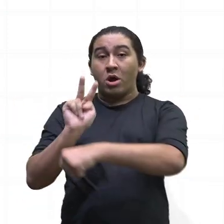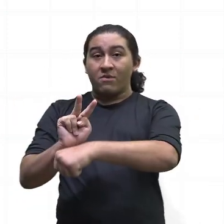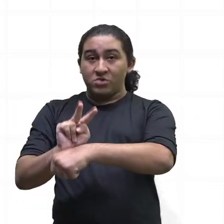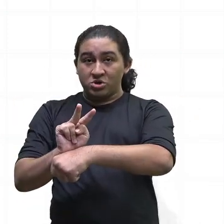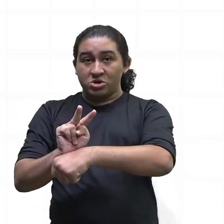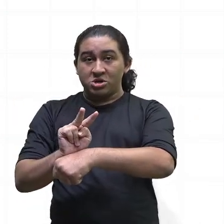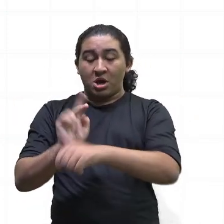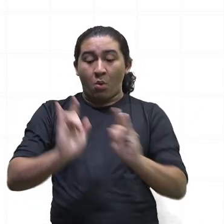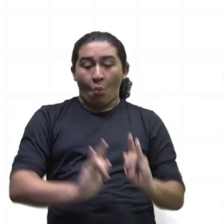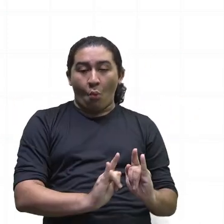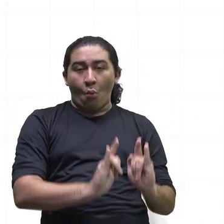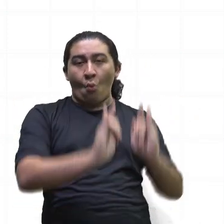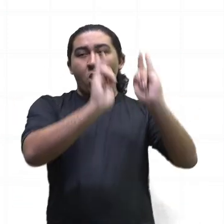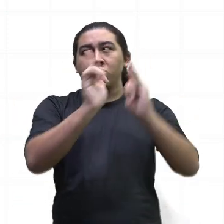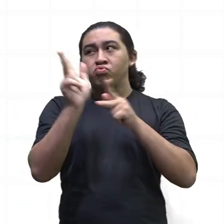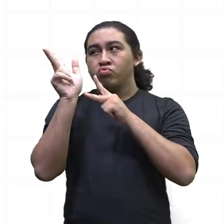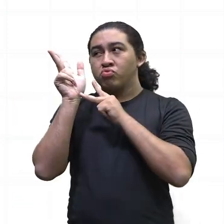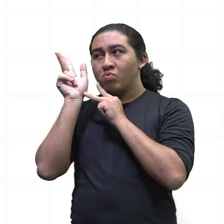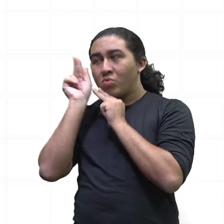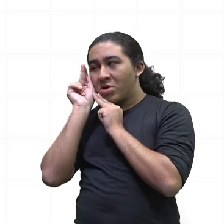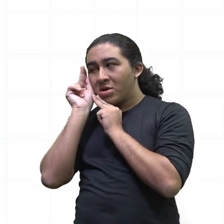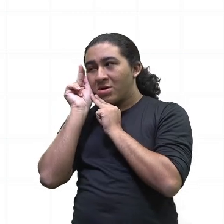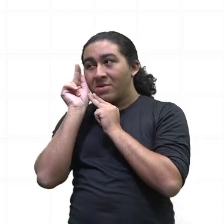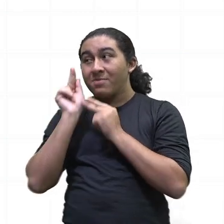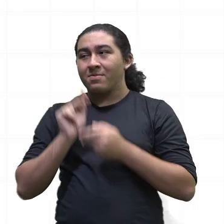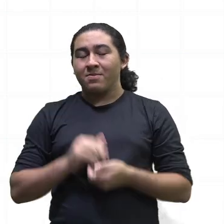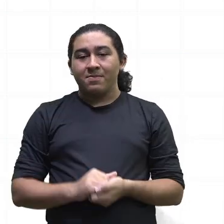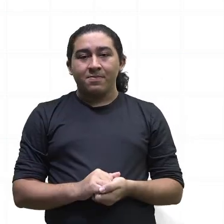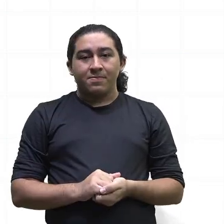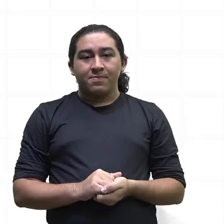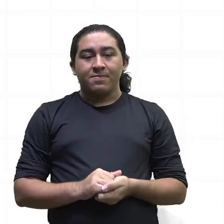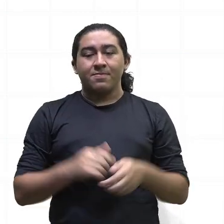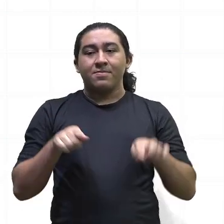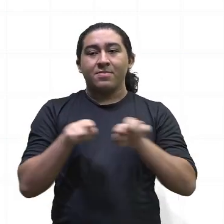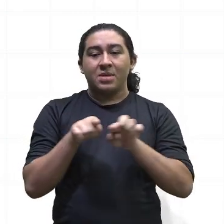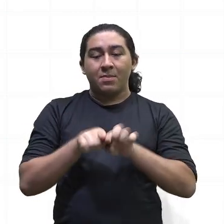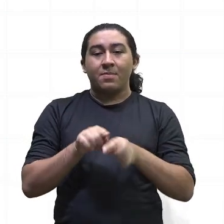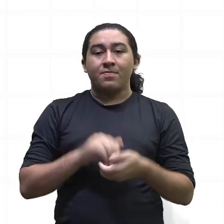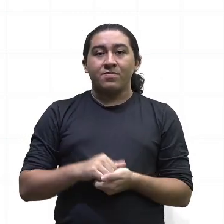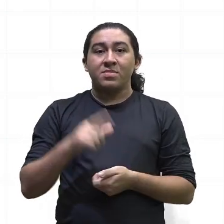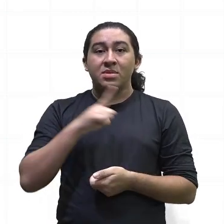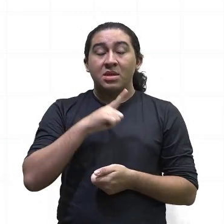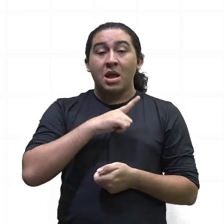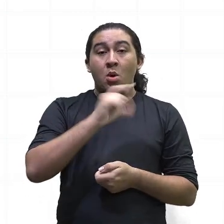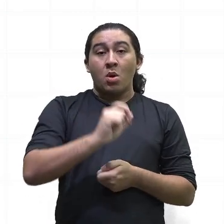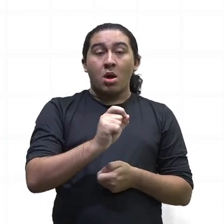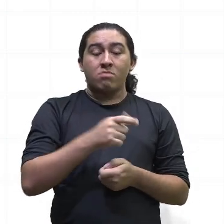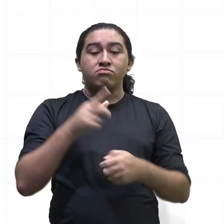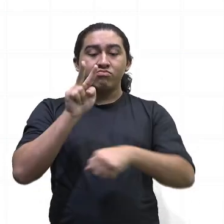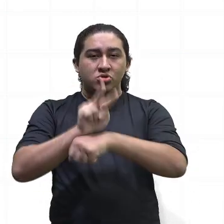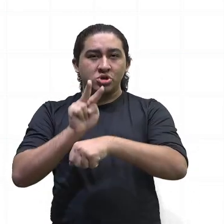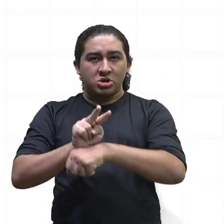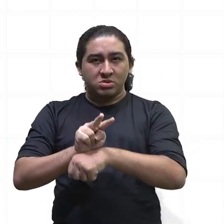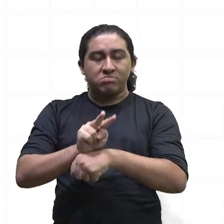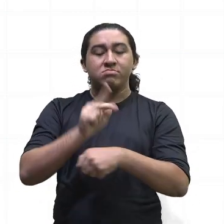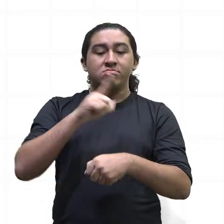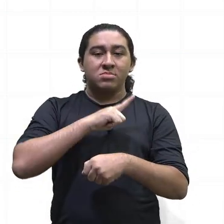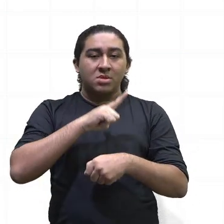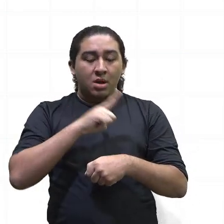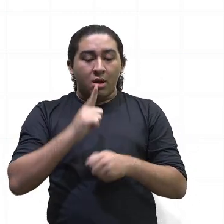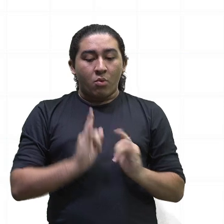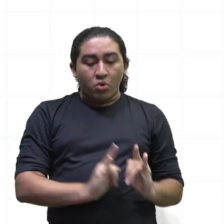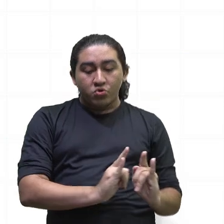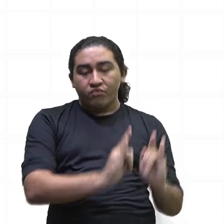edifício cochilava, certo? Nós temos aí, o porteiro do edifício cochilava. Aí nós temos